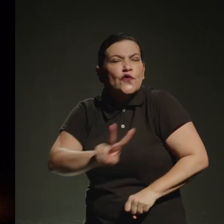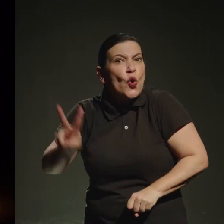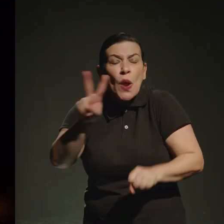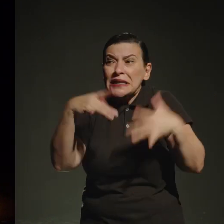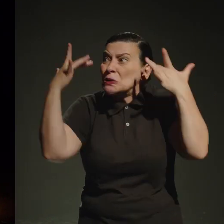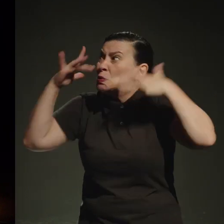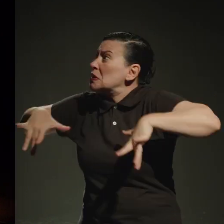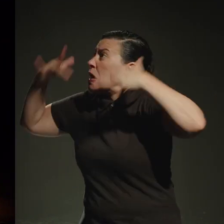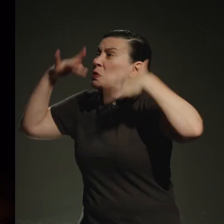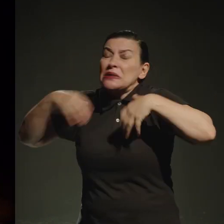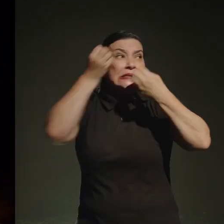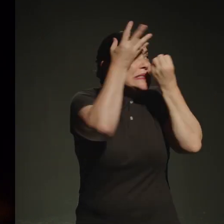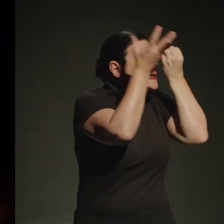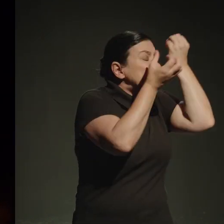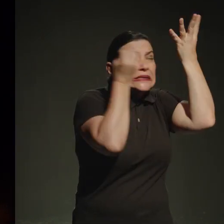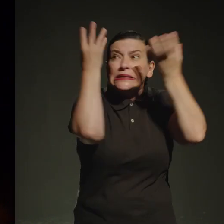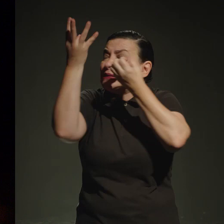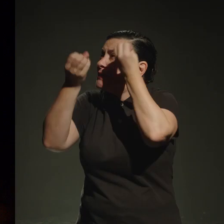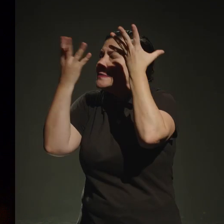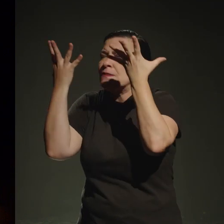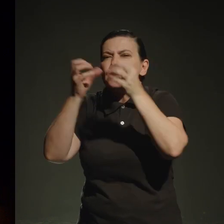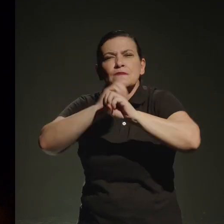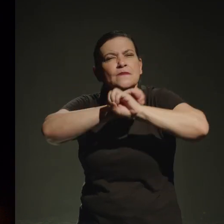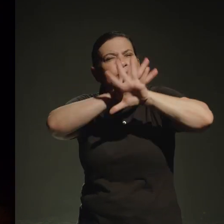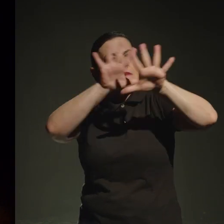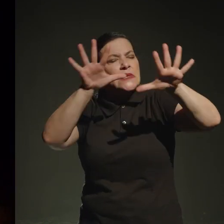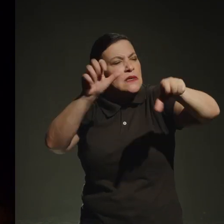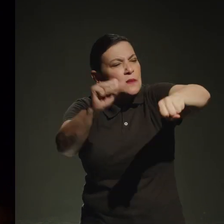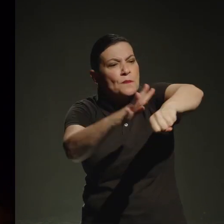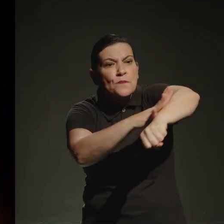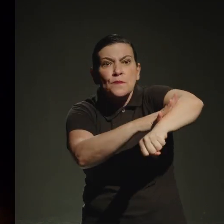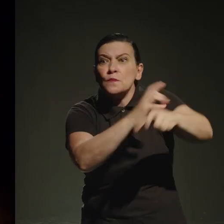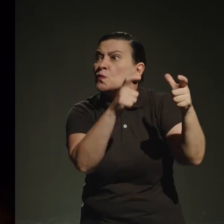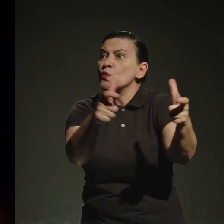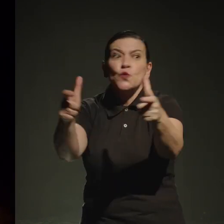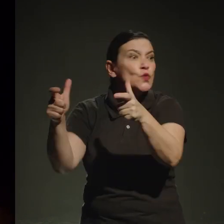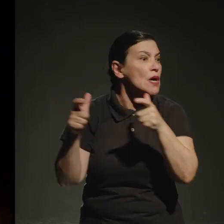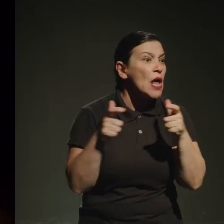lembro. Tão clara, meu Deus. Em algum lugar ela deve estar.